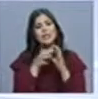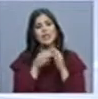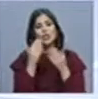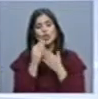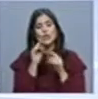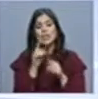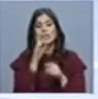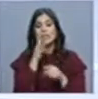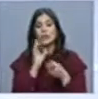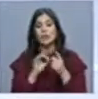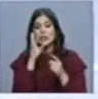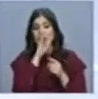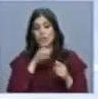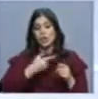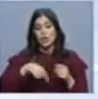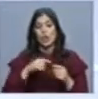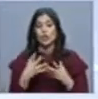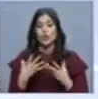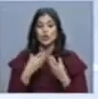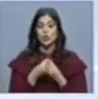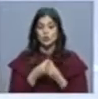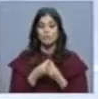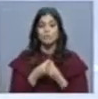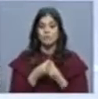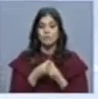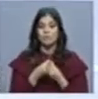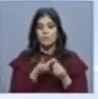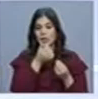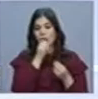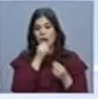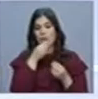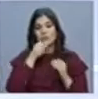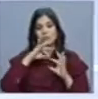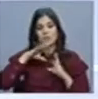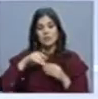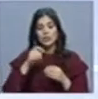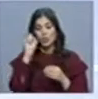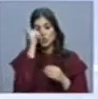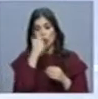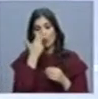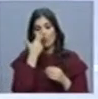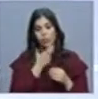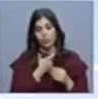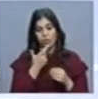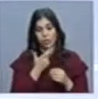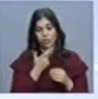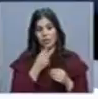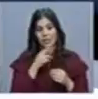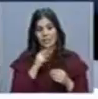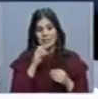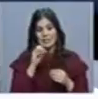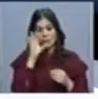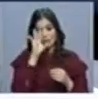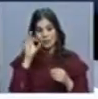se nós juntarmos a imobilidade de volume de água na Terra com um Sol mais fraco, 30% mais